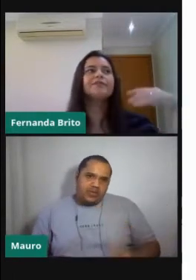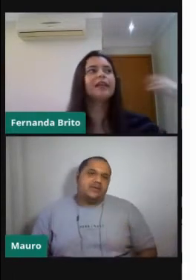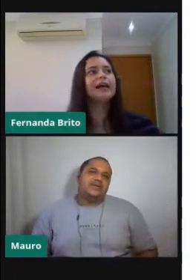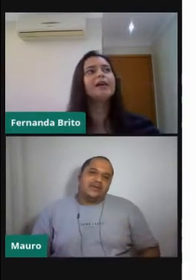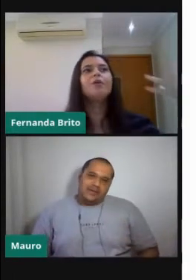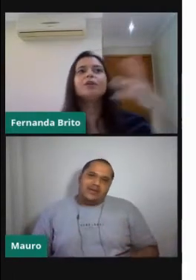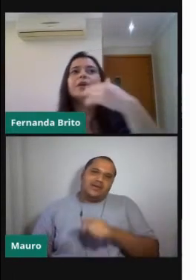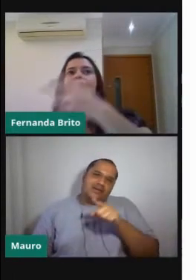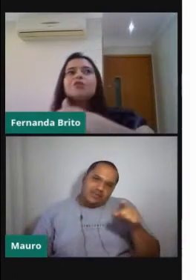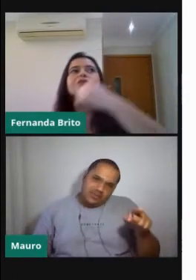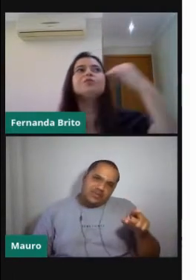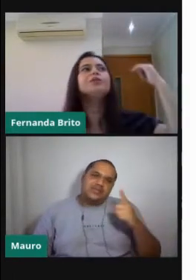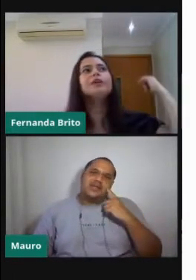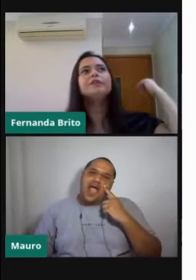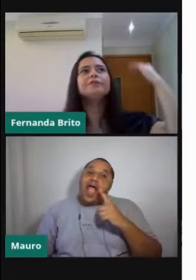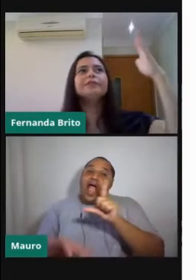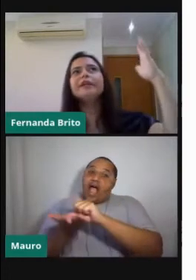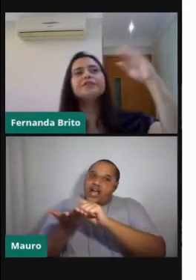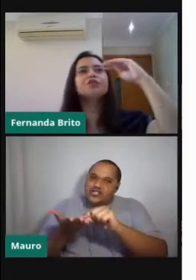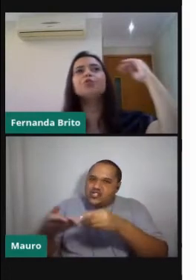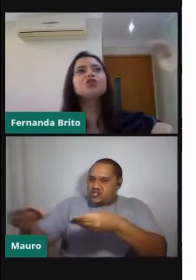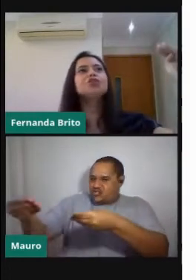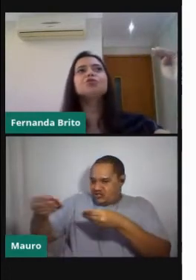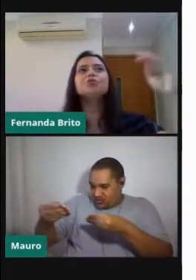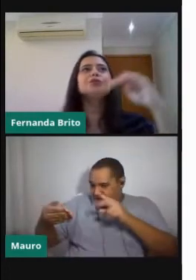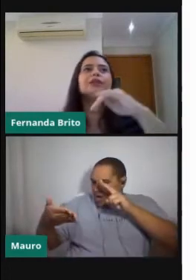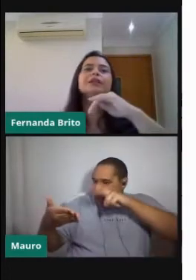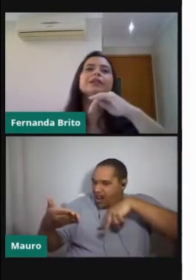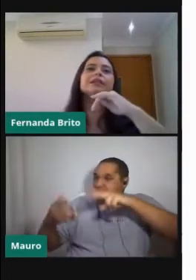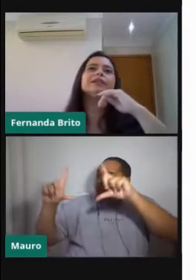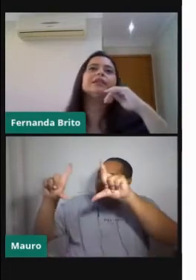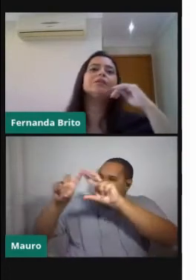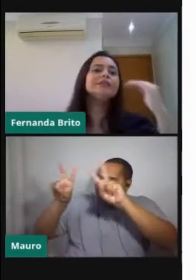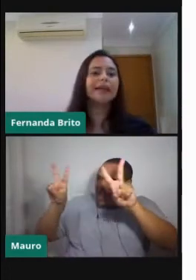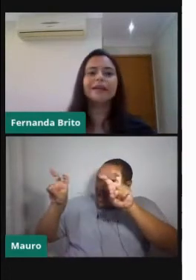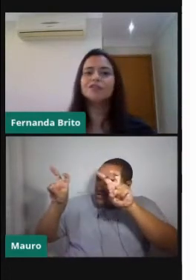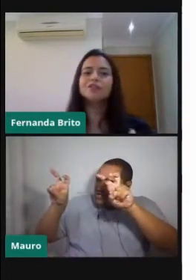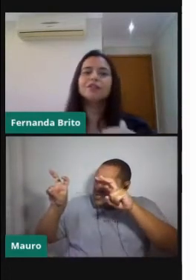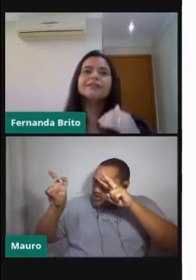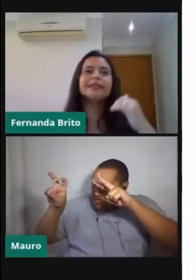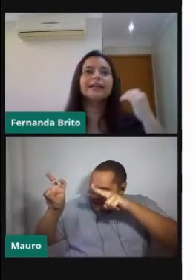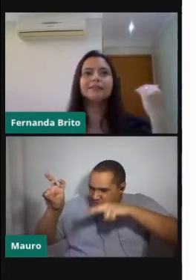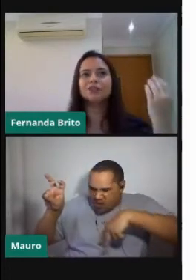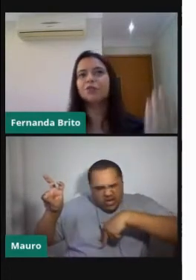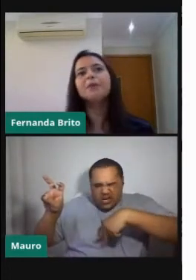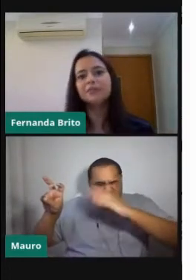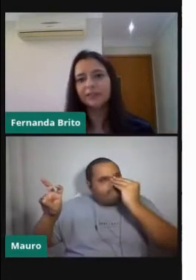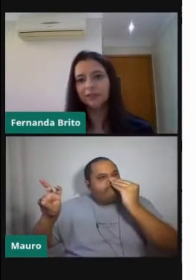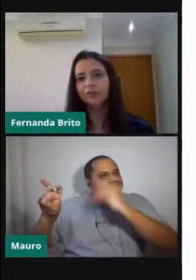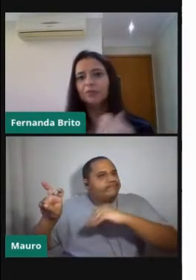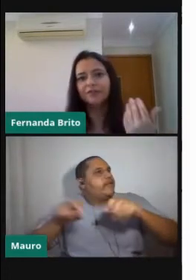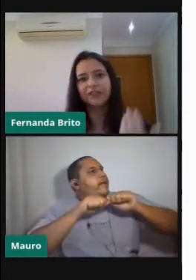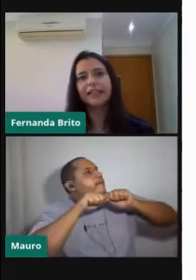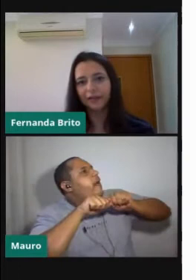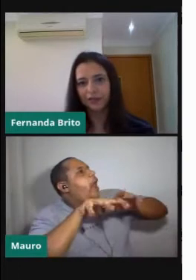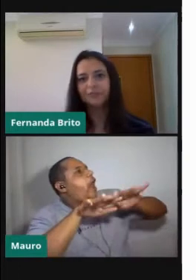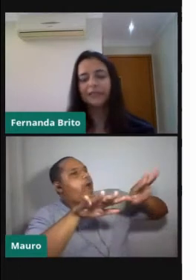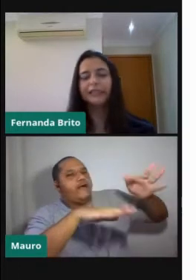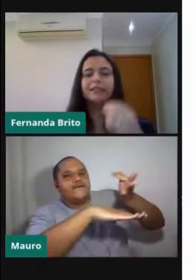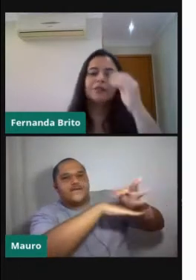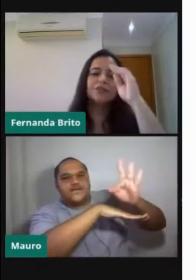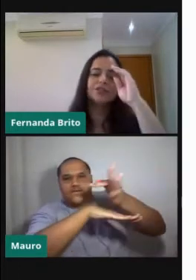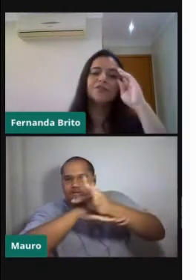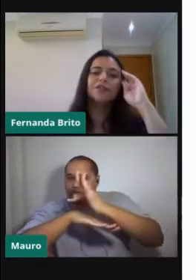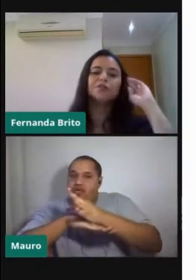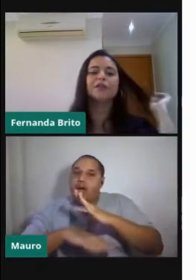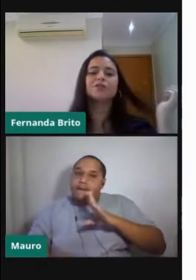que você vai lá, olha um artigo, né, vê só o título e não entende e sai transformando aquilo numa verdade,